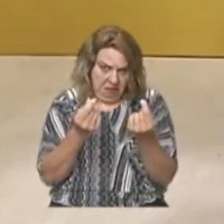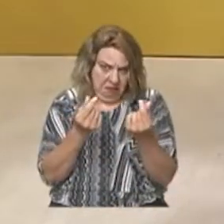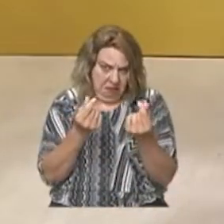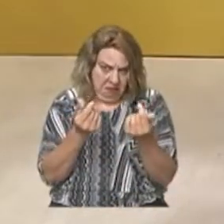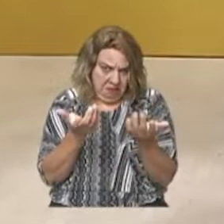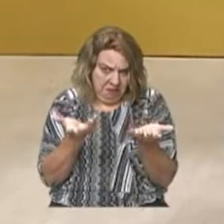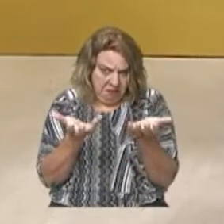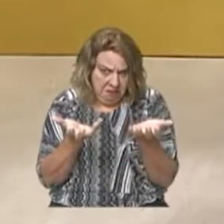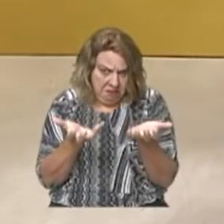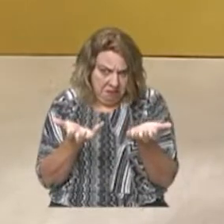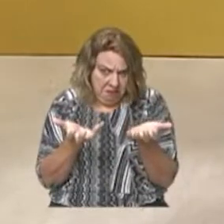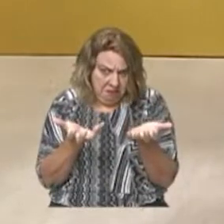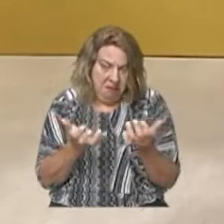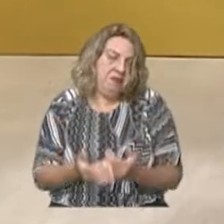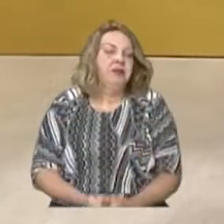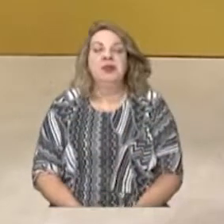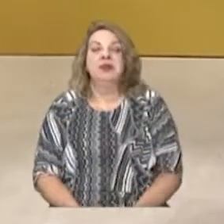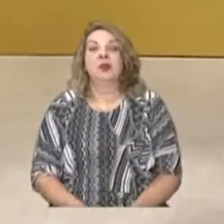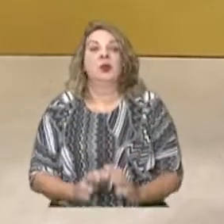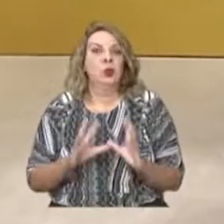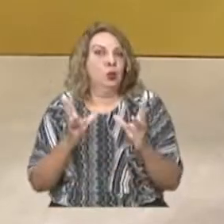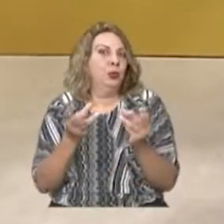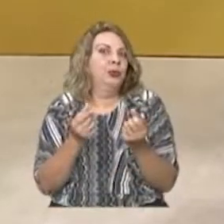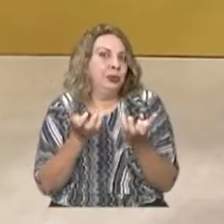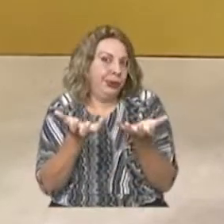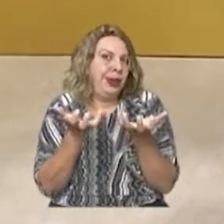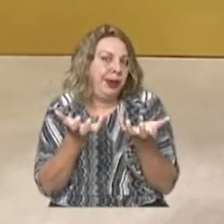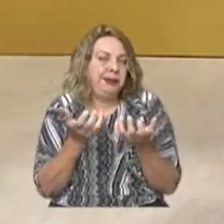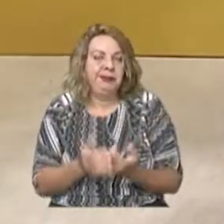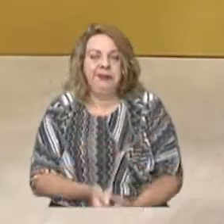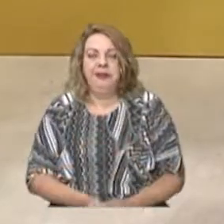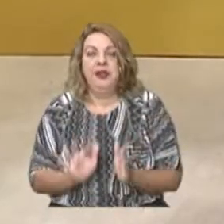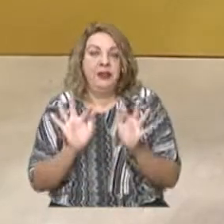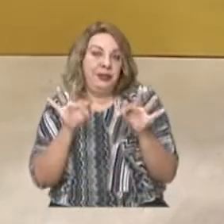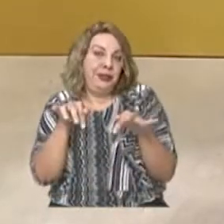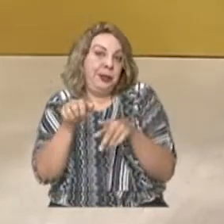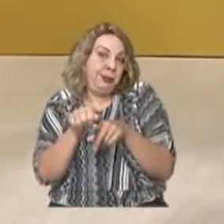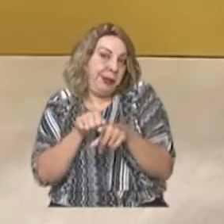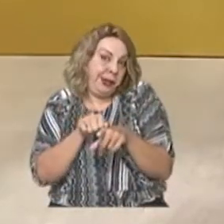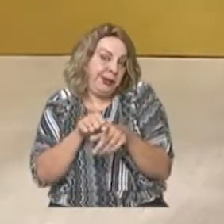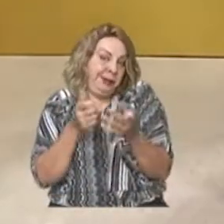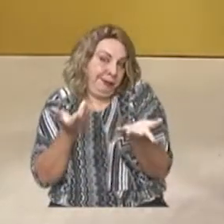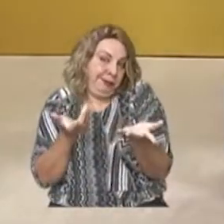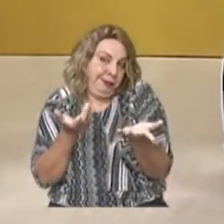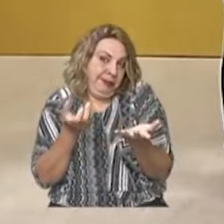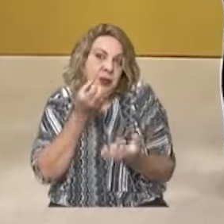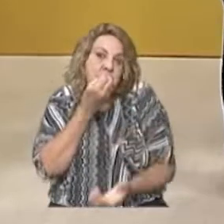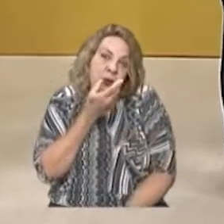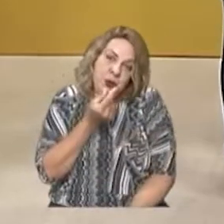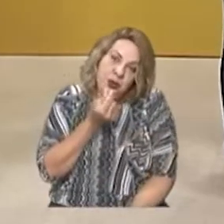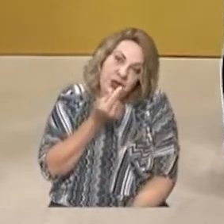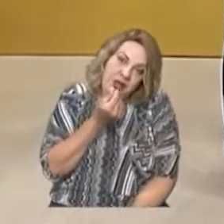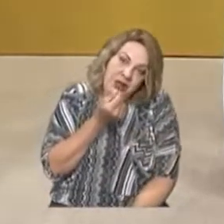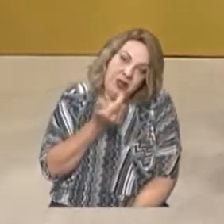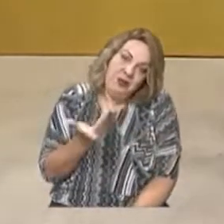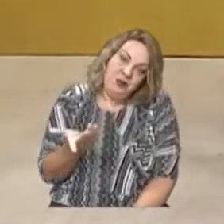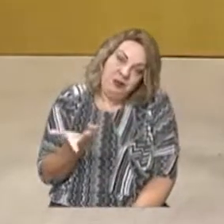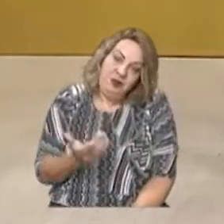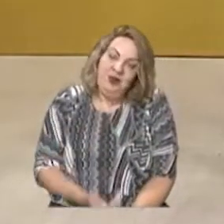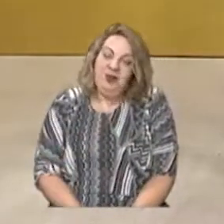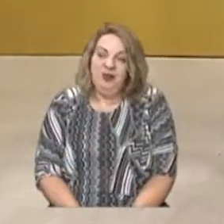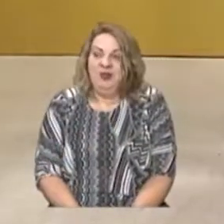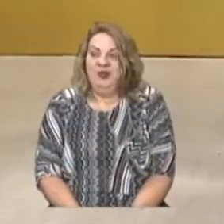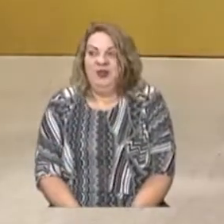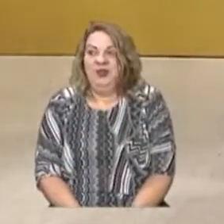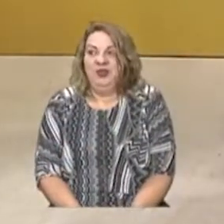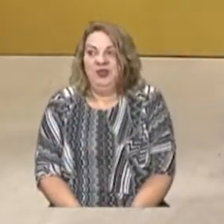grana extra? Que pergunta, né? Todo mundo sempre tá. Final do mês chegando e é sempre bom aquele din-din extra. Ô, né? Amigo, sem